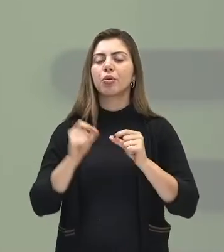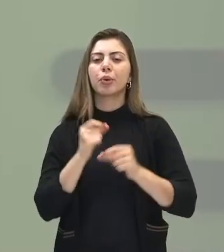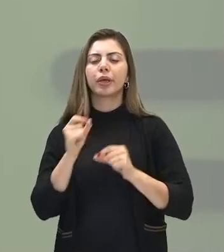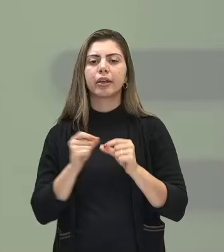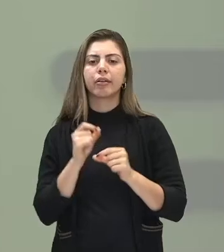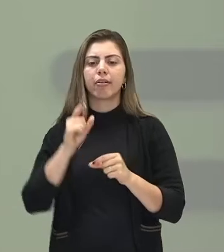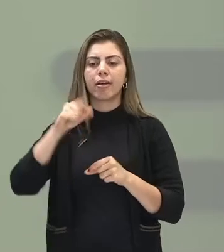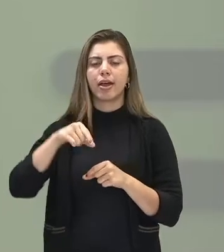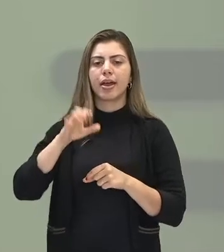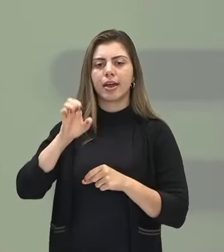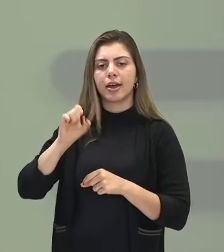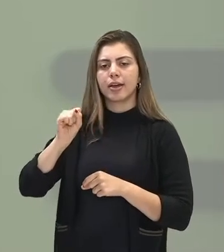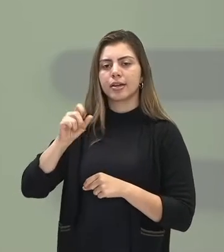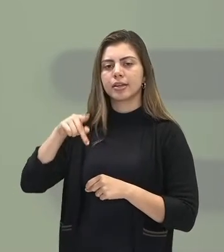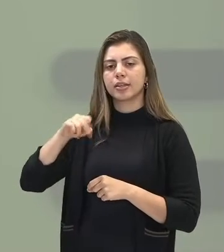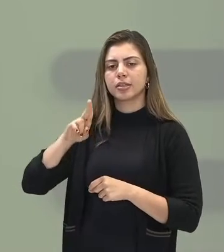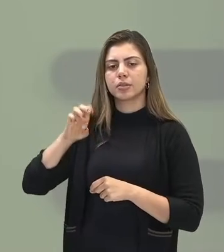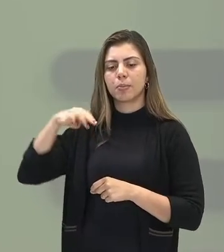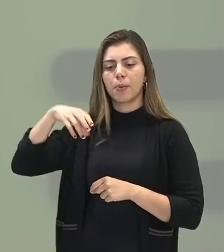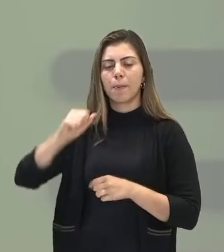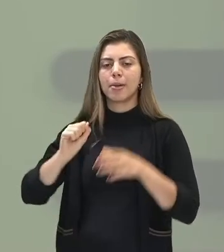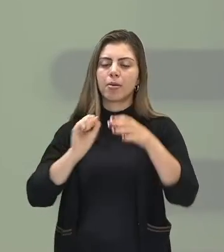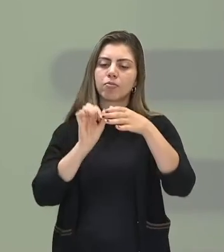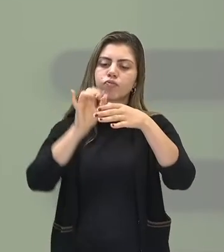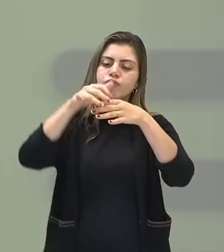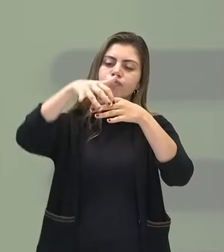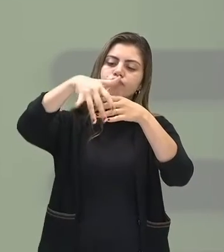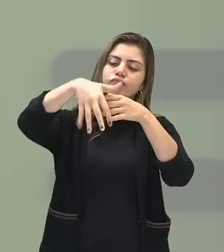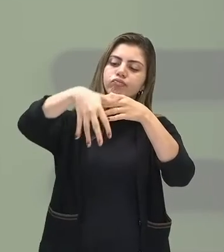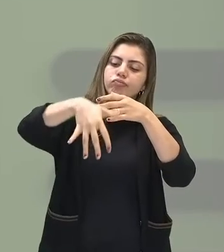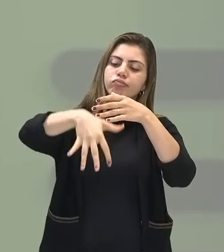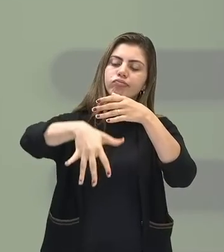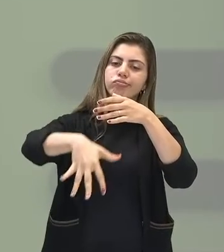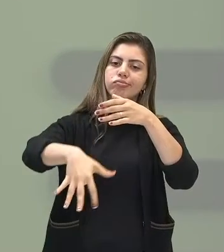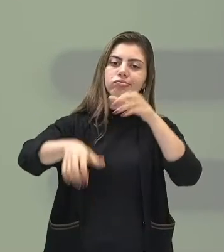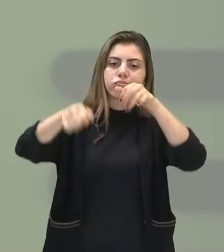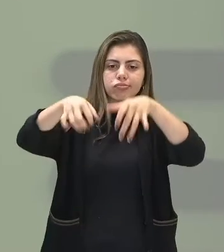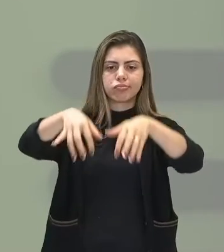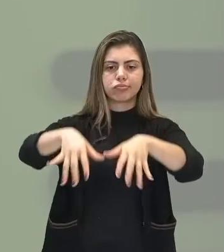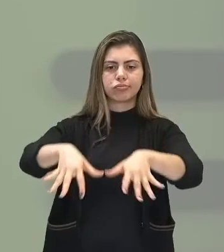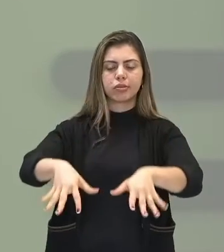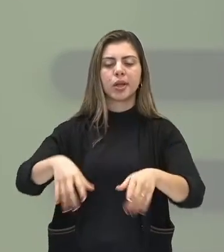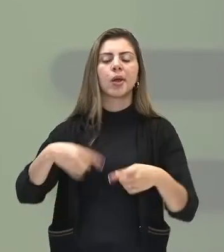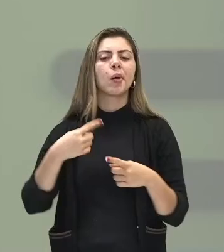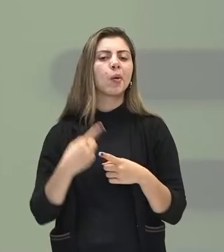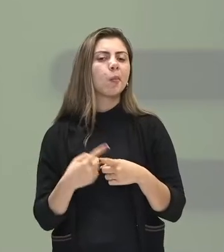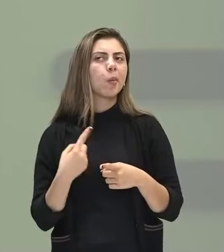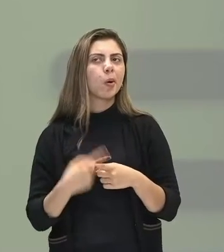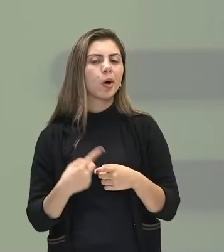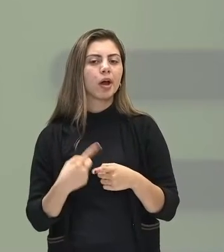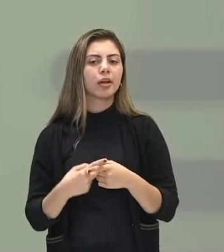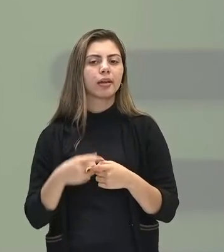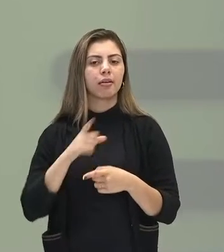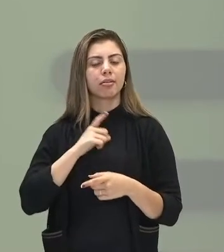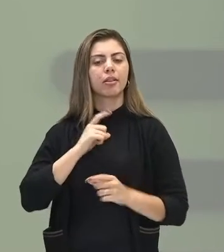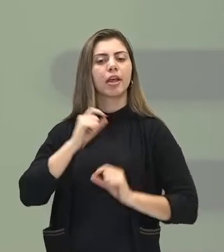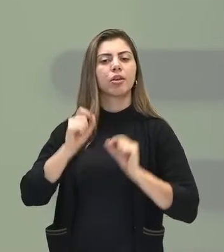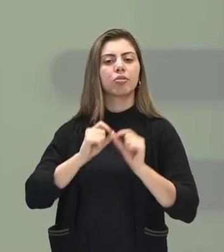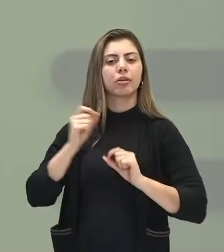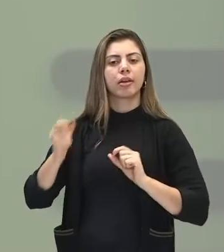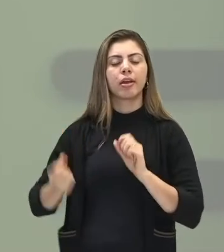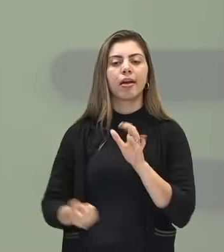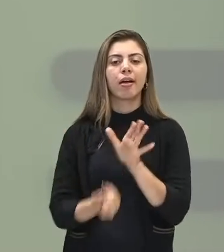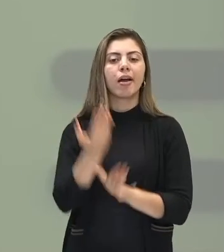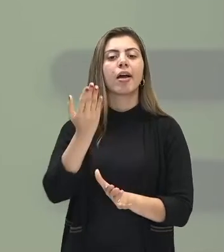derrama pela encosta do vulcão. Porque nessa reação, gente, a gente vai ter a formação